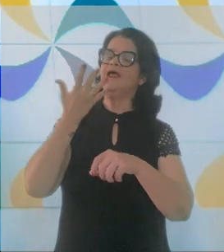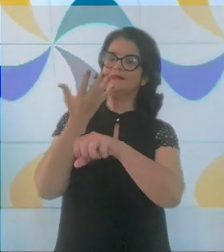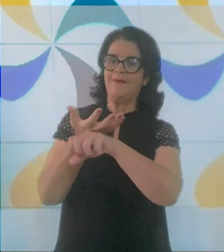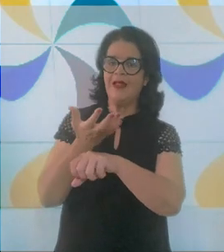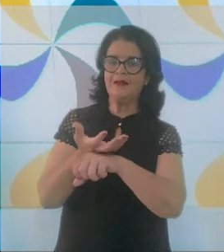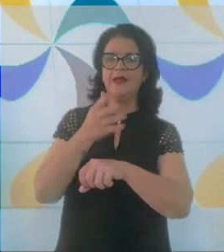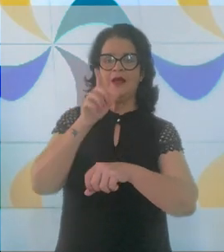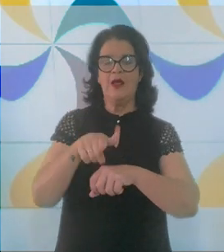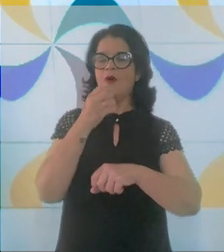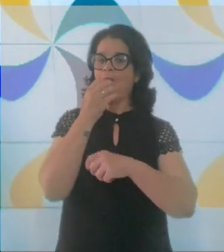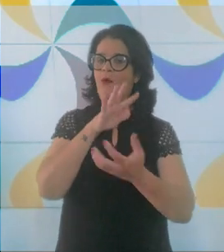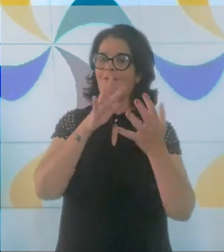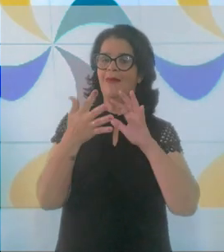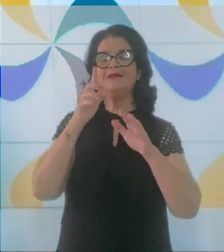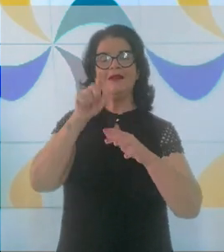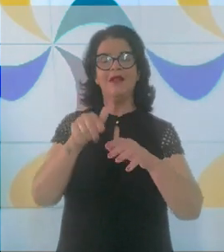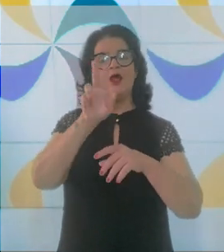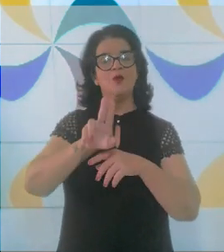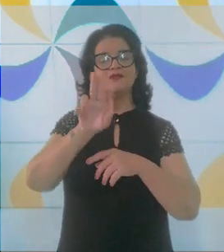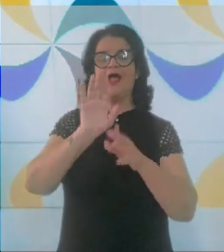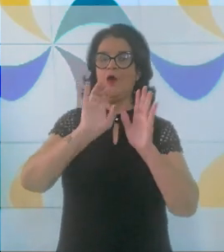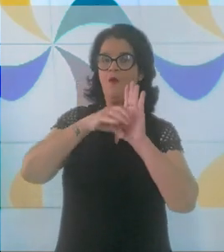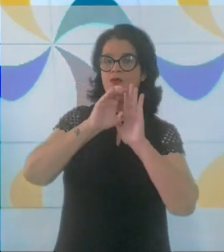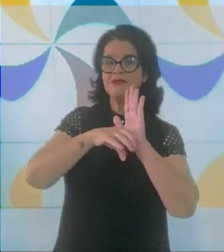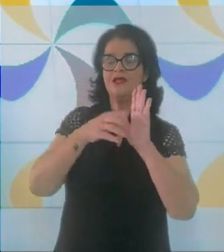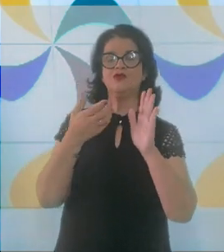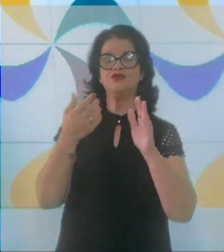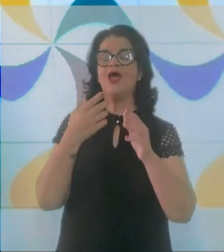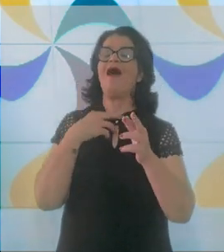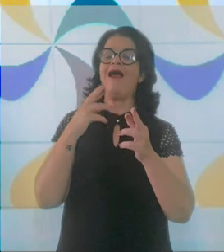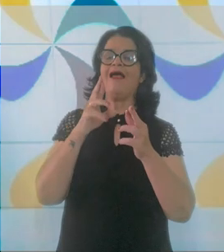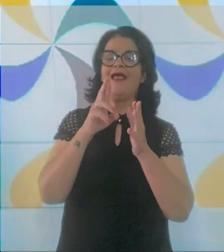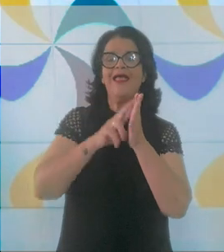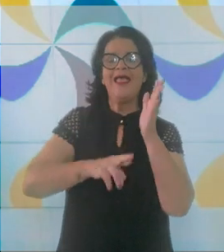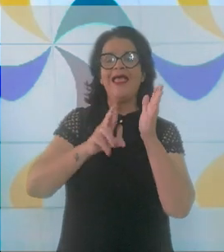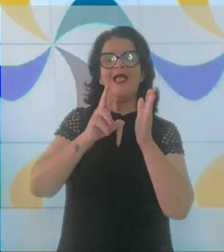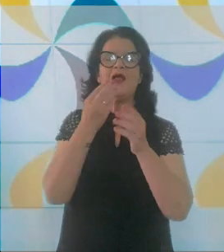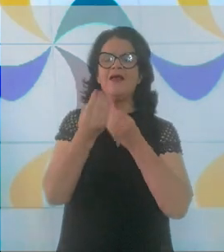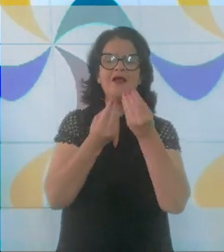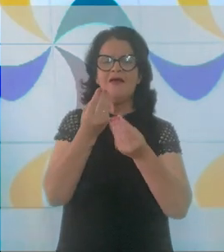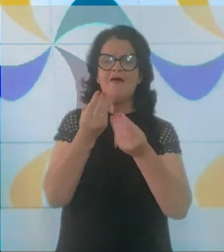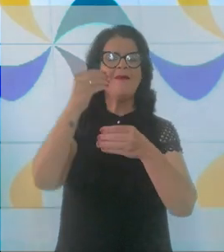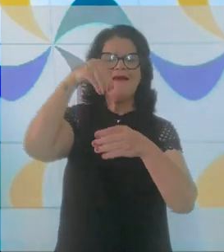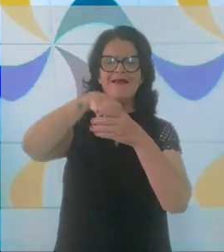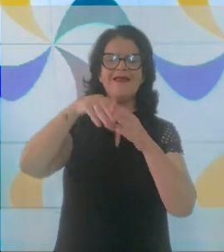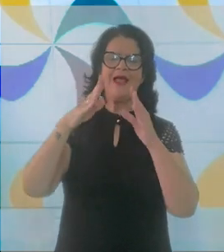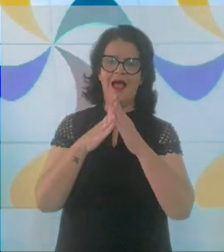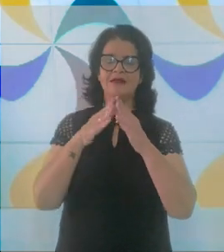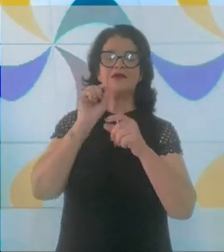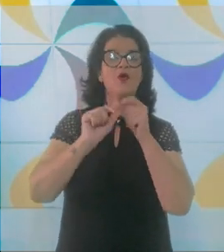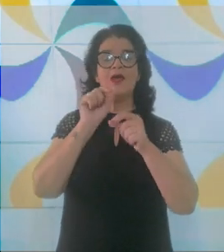matéria, uma boa maneira é aplicar os conceitos a receitas em casa mesmo, ou seja, no